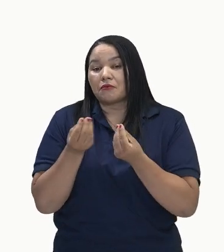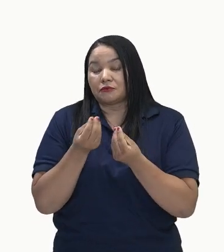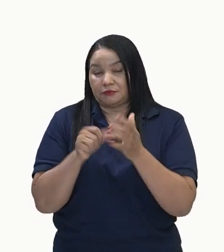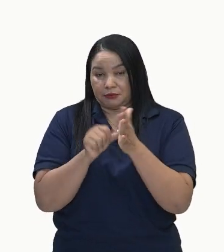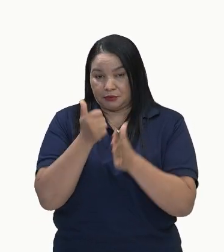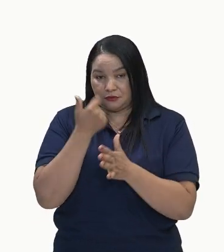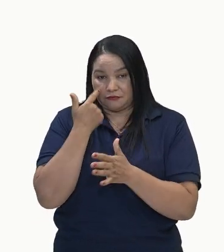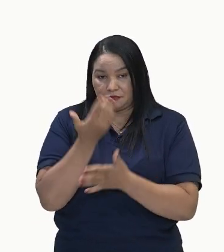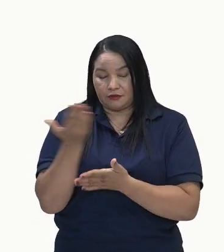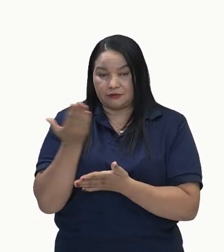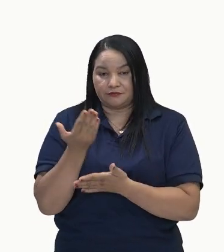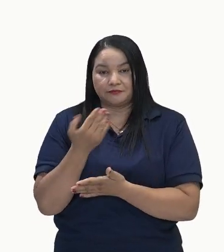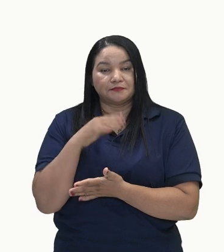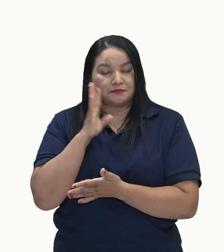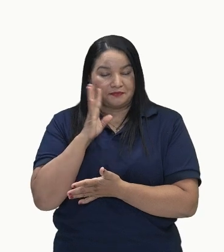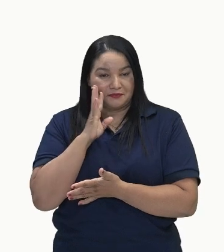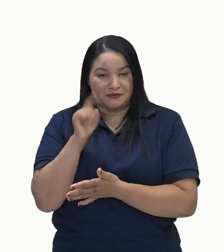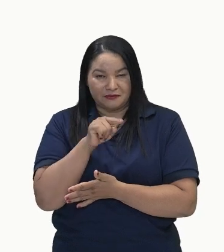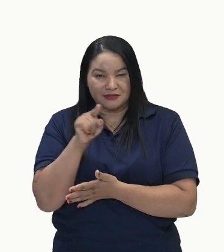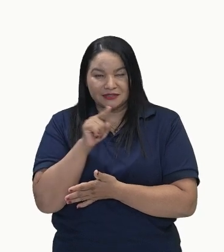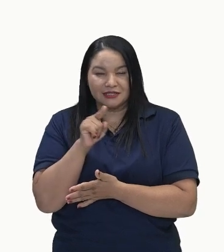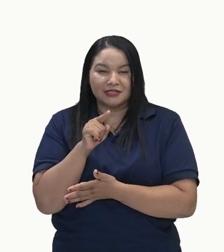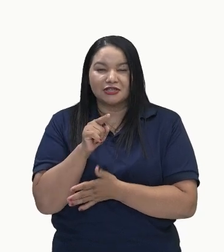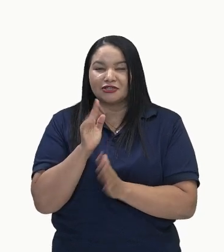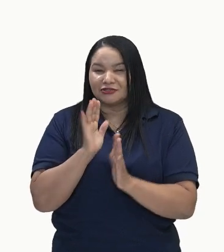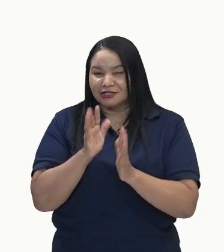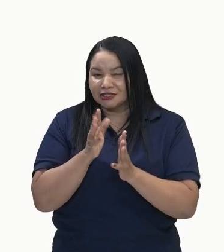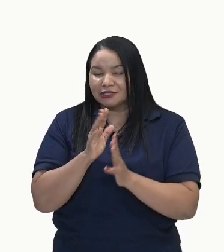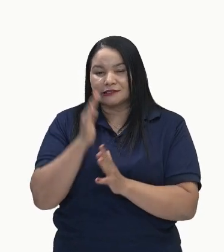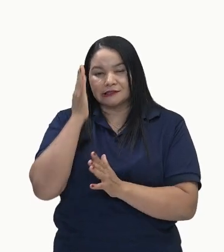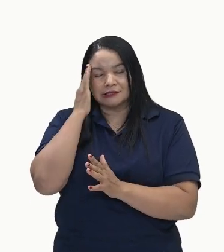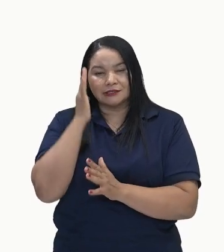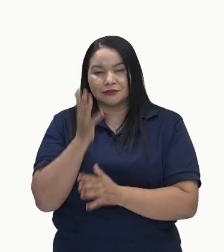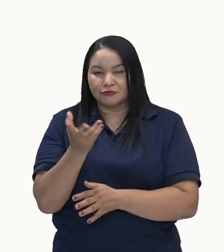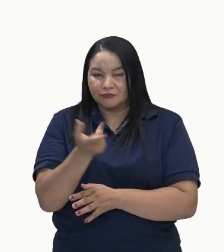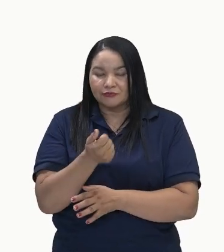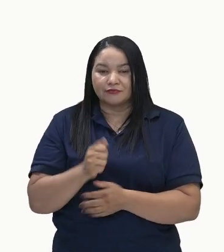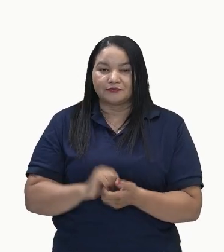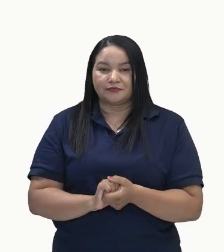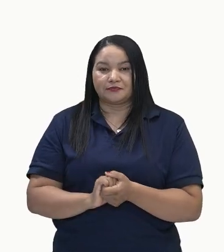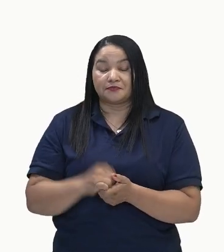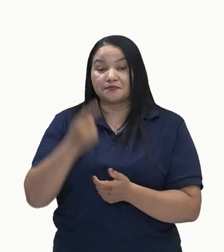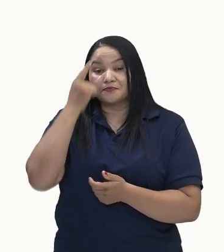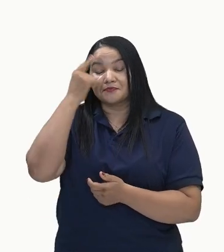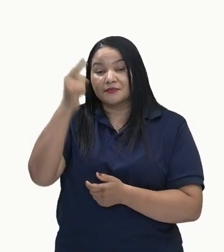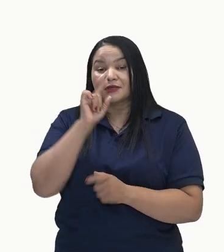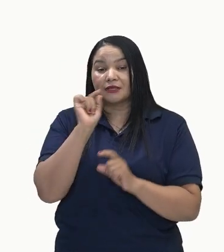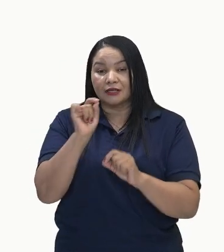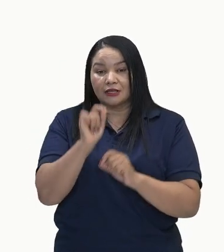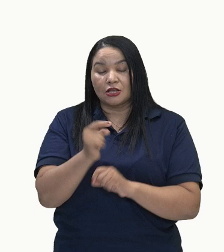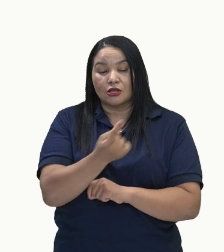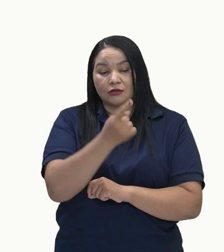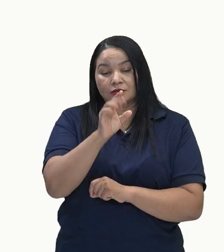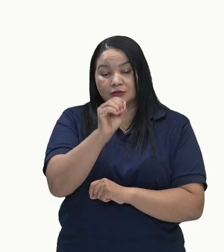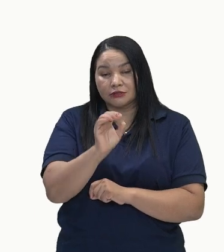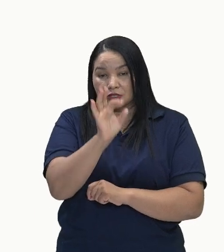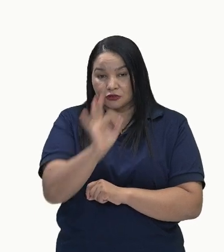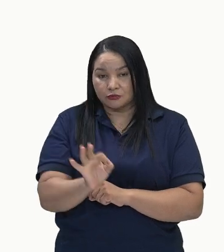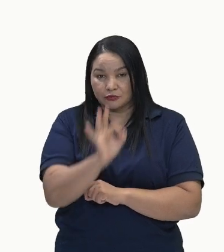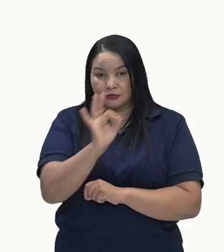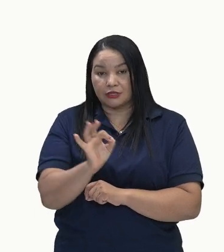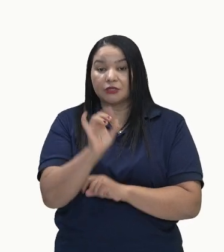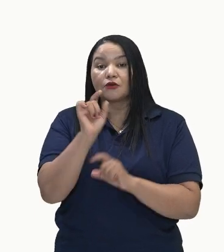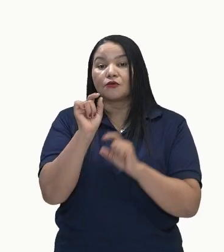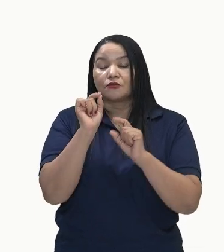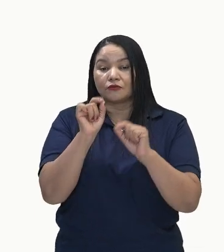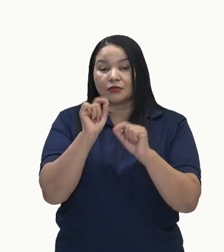Uma bem legal que vocês já estão familiarizados com essa. É aquela ideia de que 10% equivale à 10ª parte do